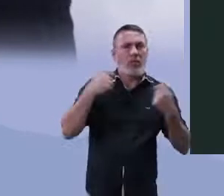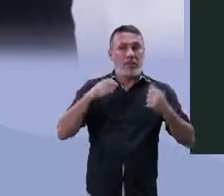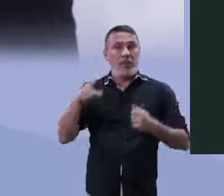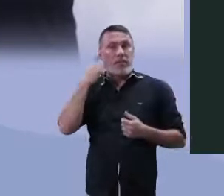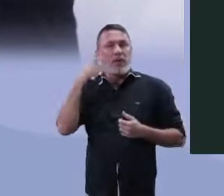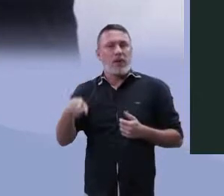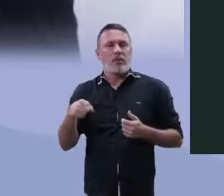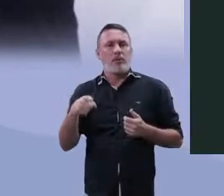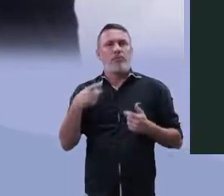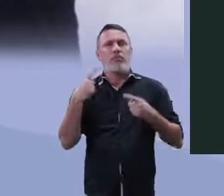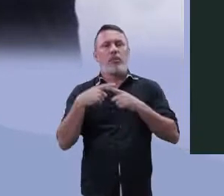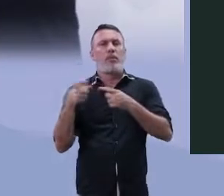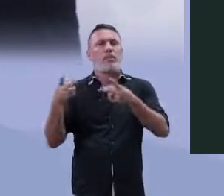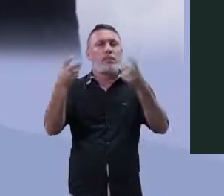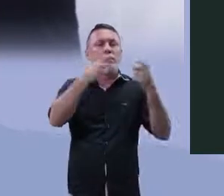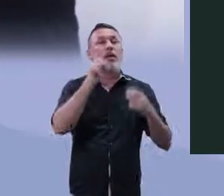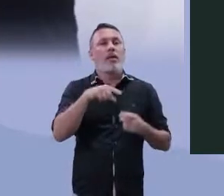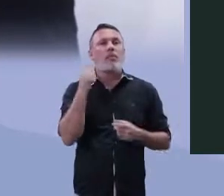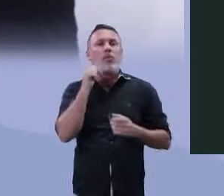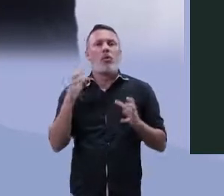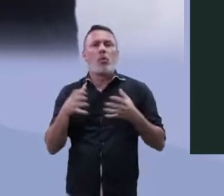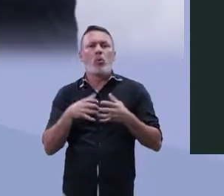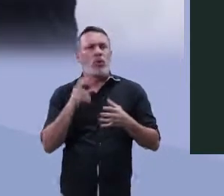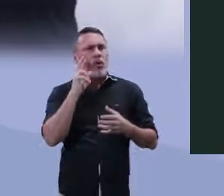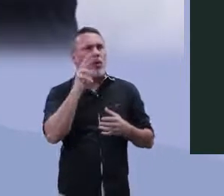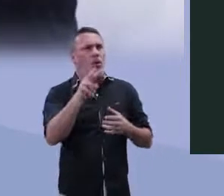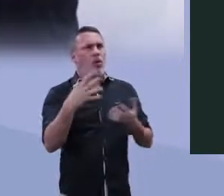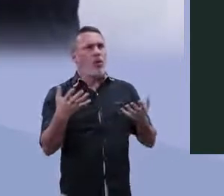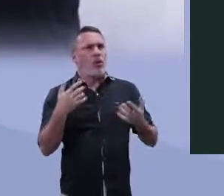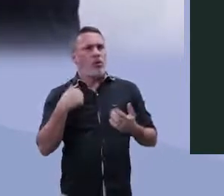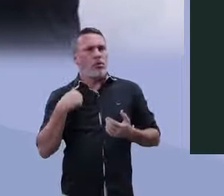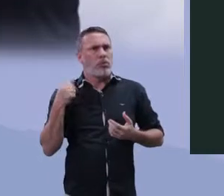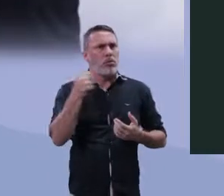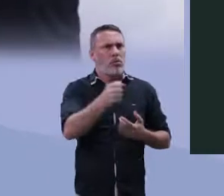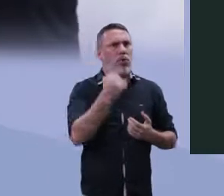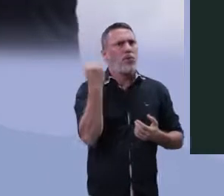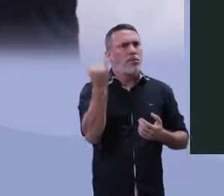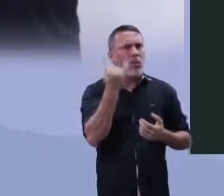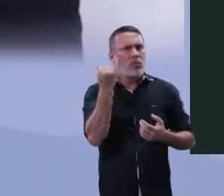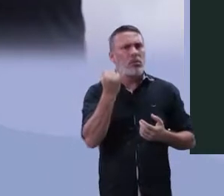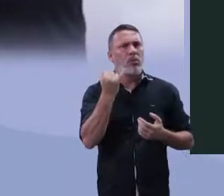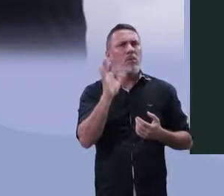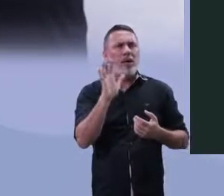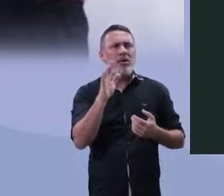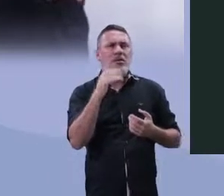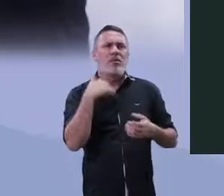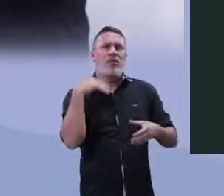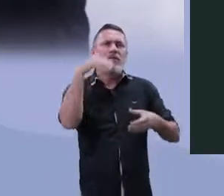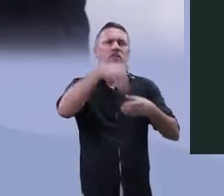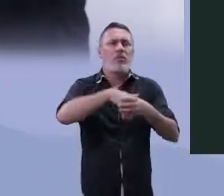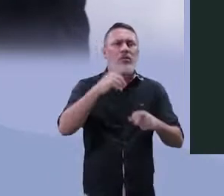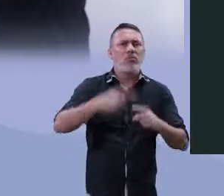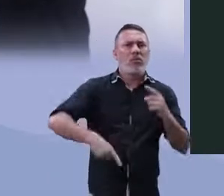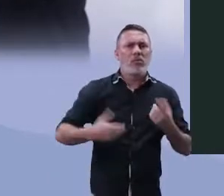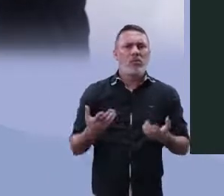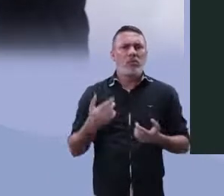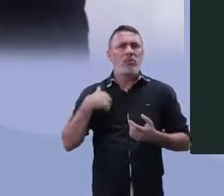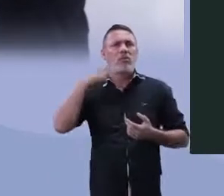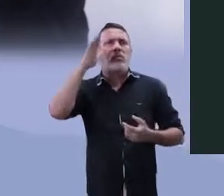por quê? Porque há uma percepção das mulheres, se elas têm importância econômica, por que elas não têm participação